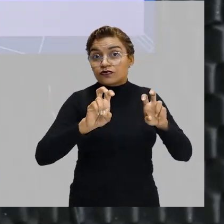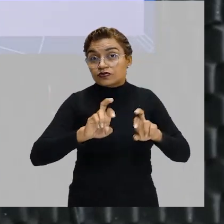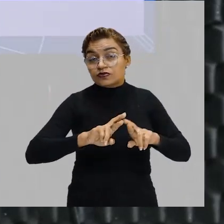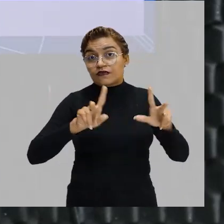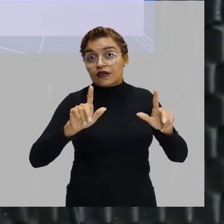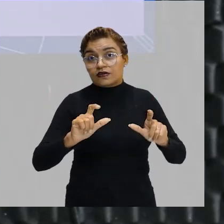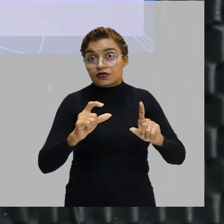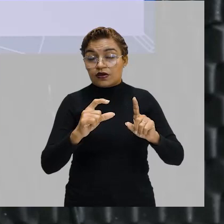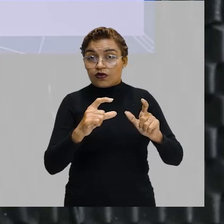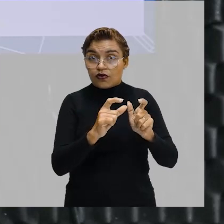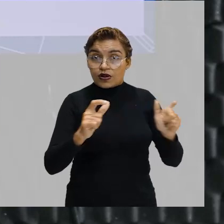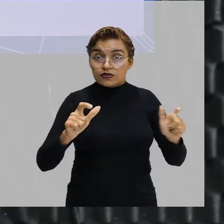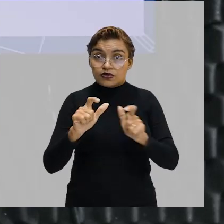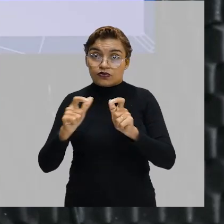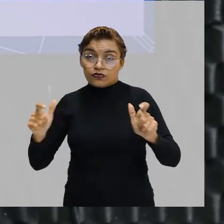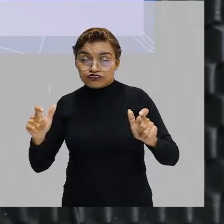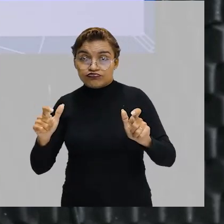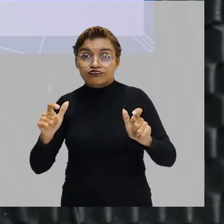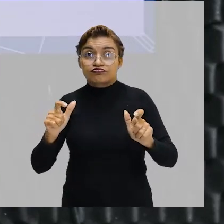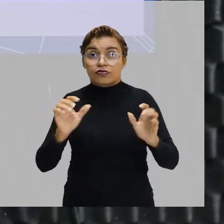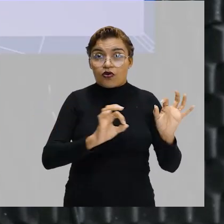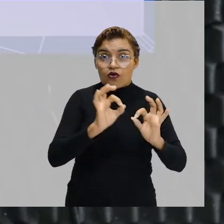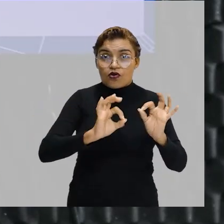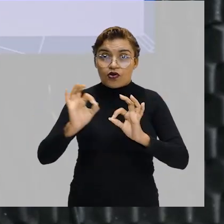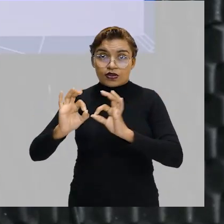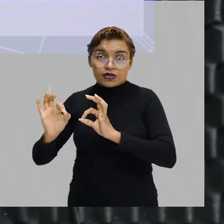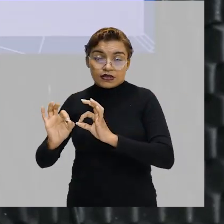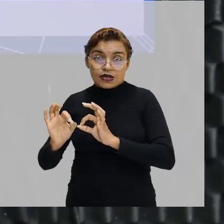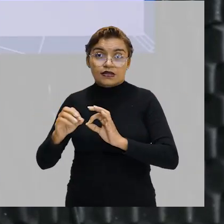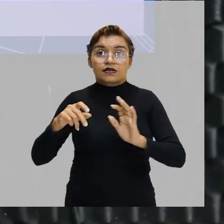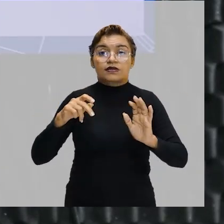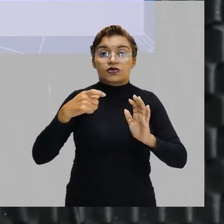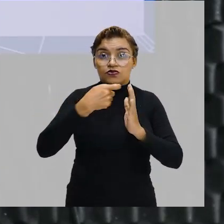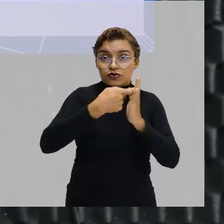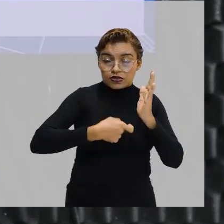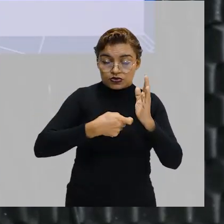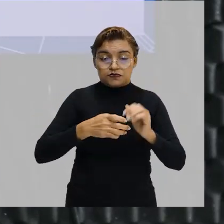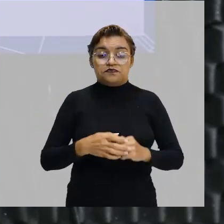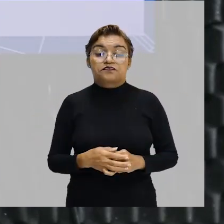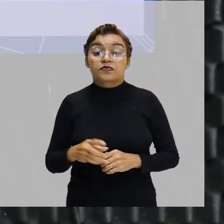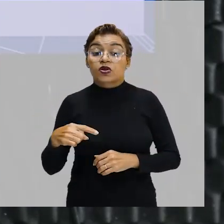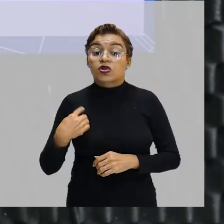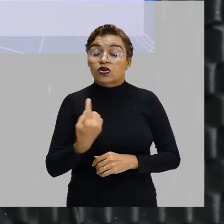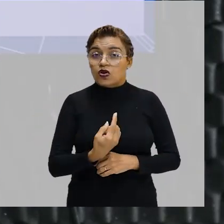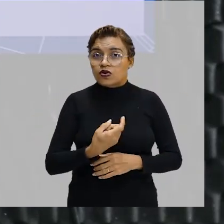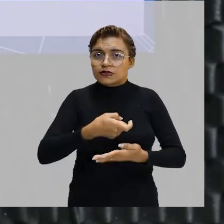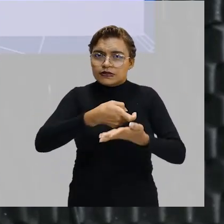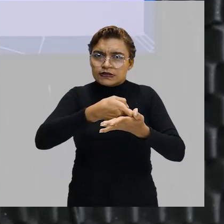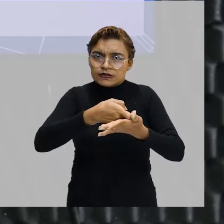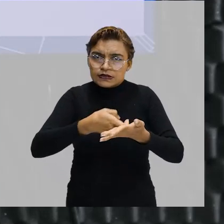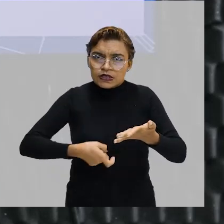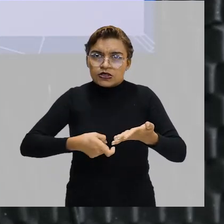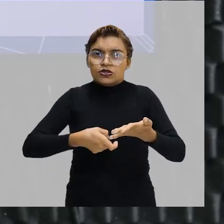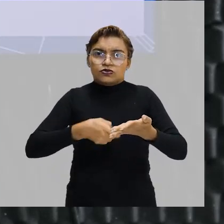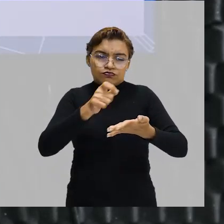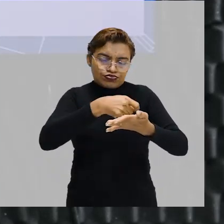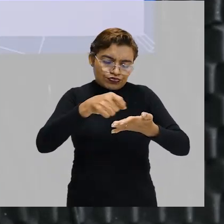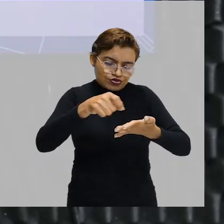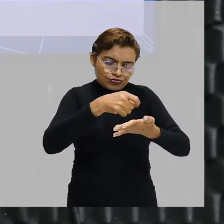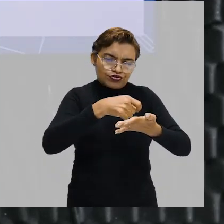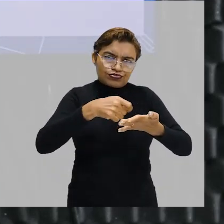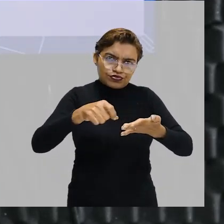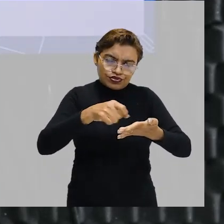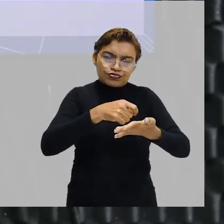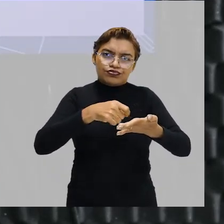orações coordenadas no texto. Tá bom? Por que eu estou falando disso? Porque nós produzimos textos o tempo